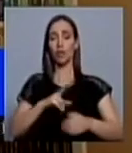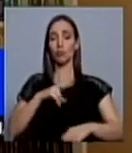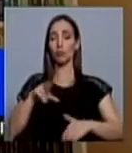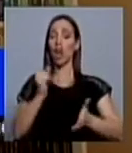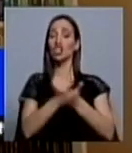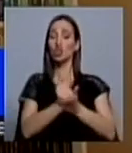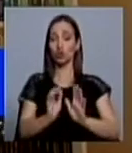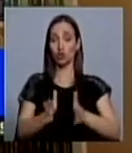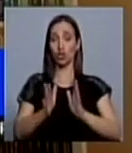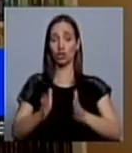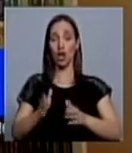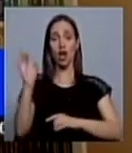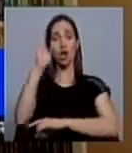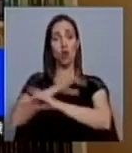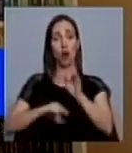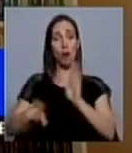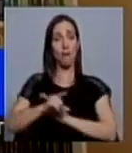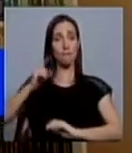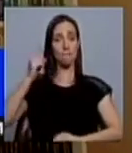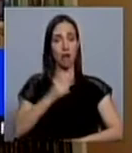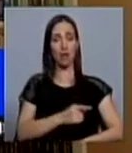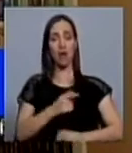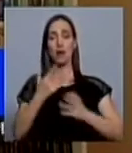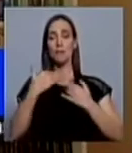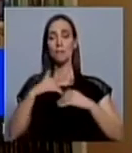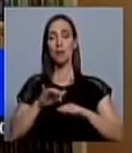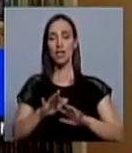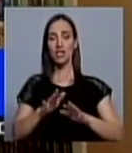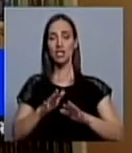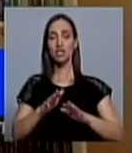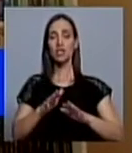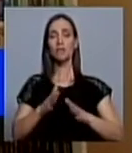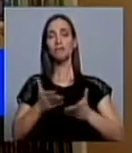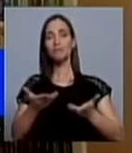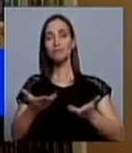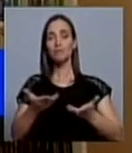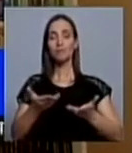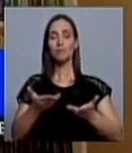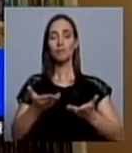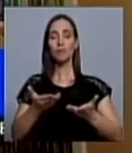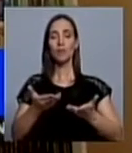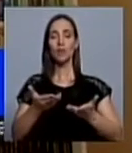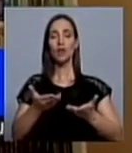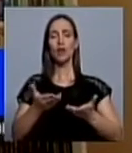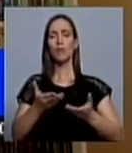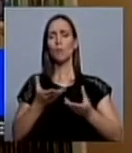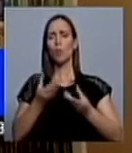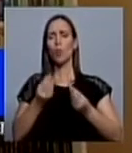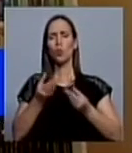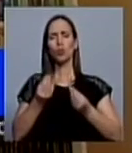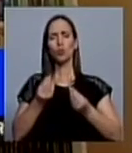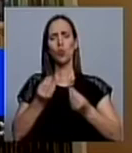por imposição europeia, mas está ainda num estado muito